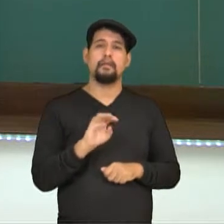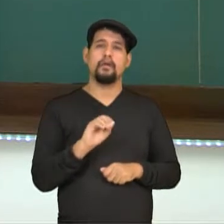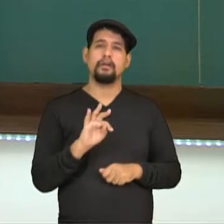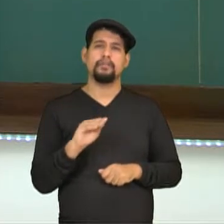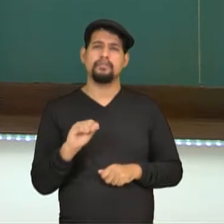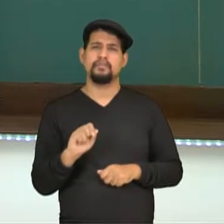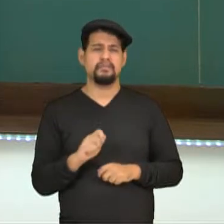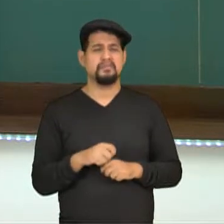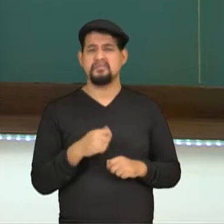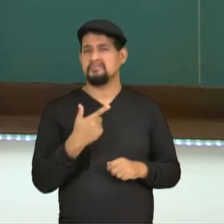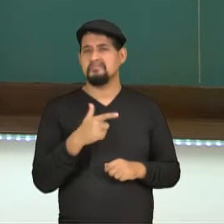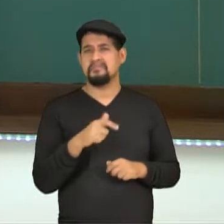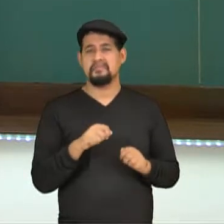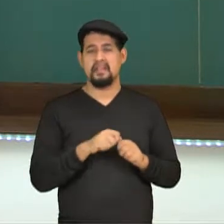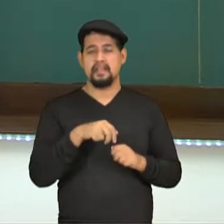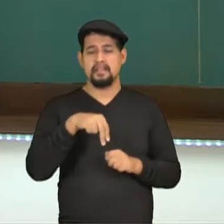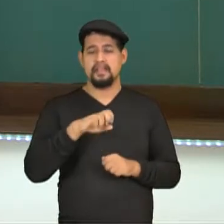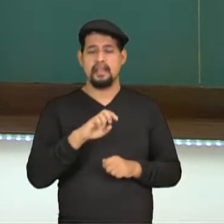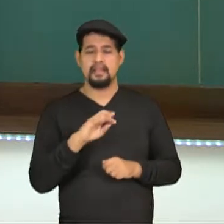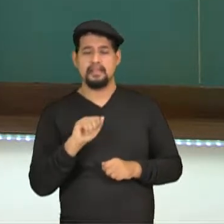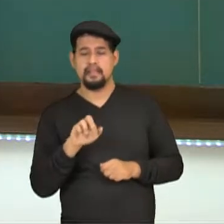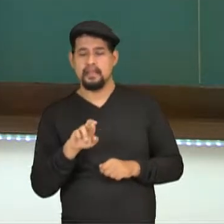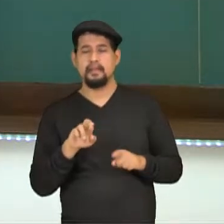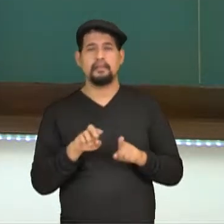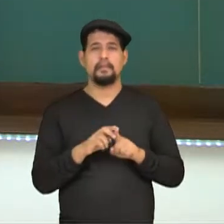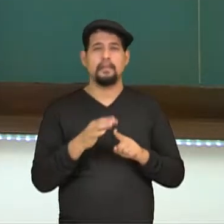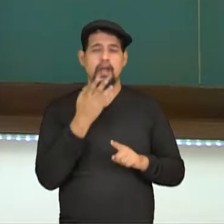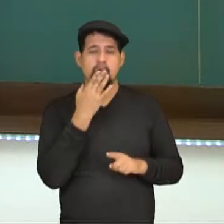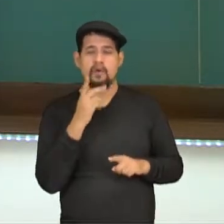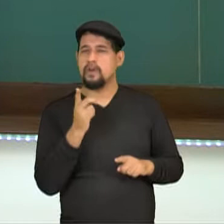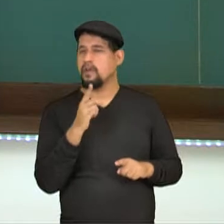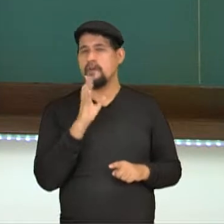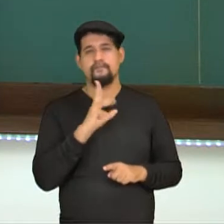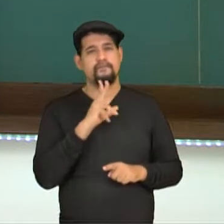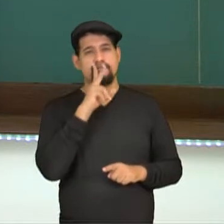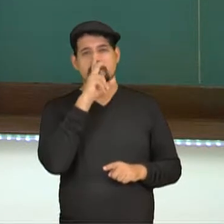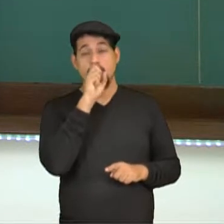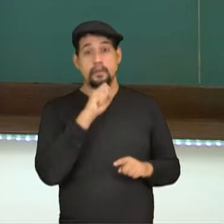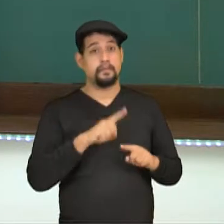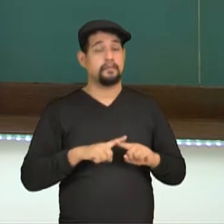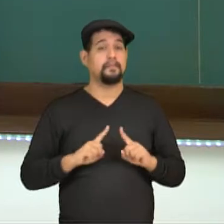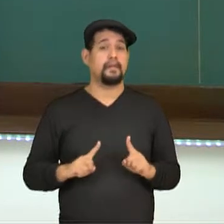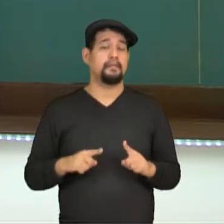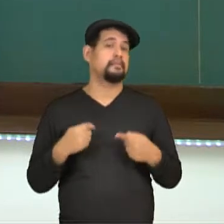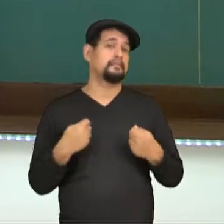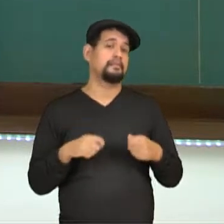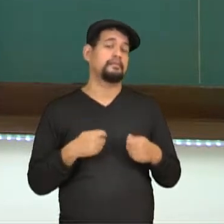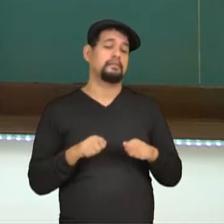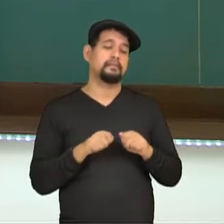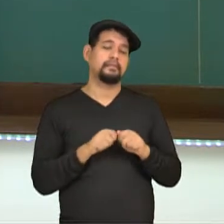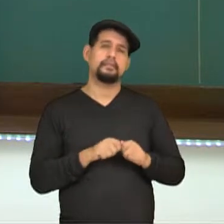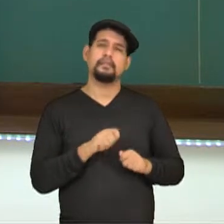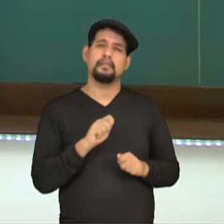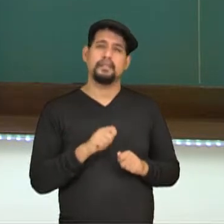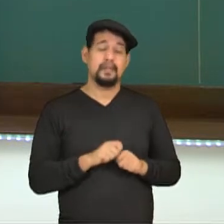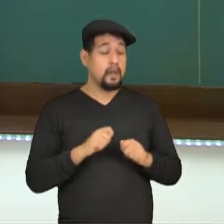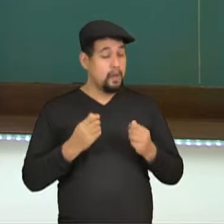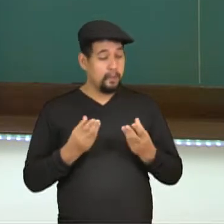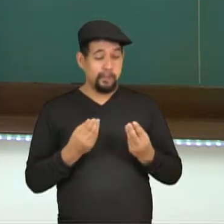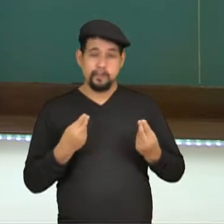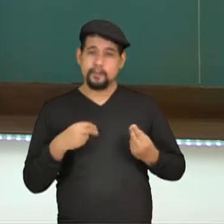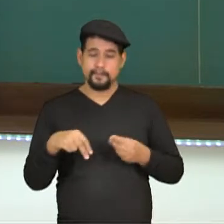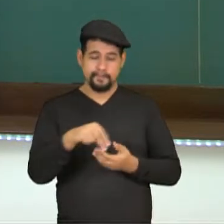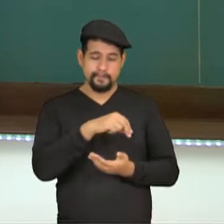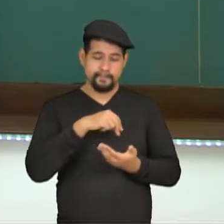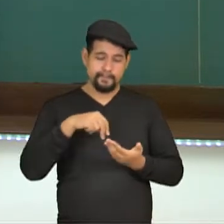normalmente elas não produzem néctar, o odor ou a cor não é tão forte. Porém, elas precisam produzir bastante